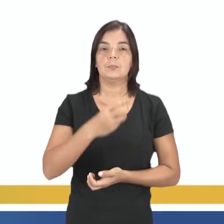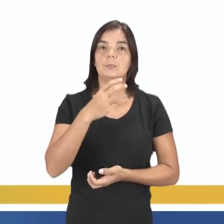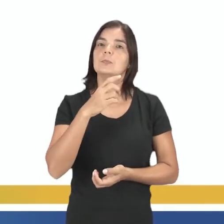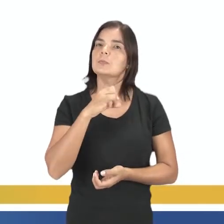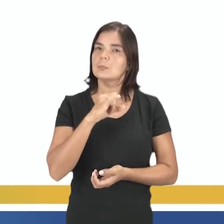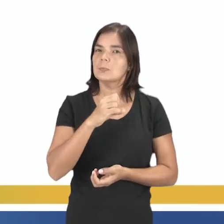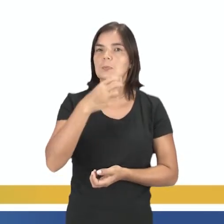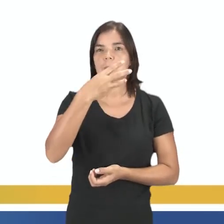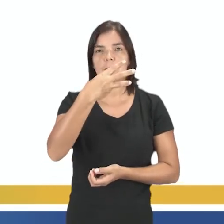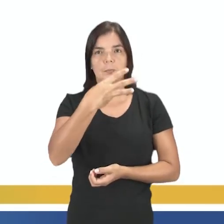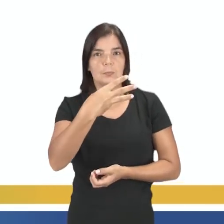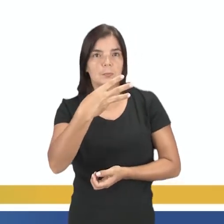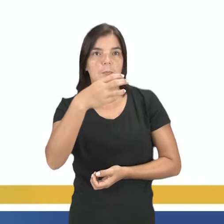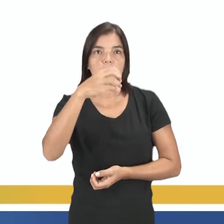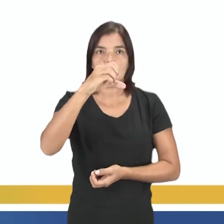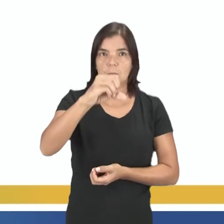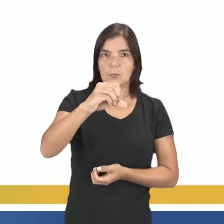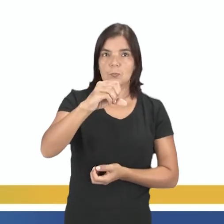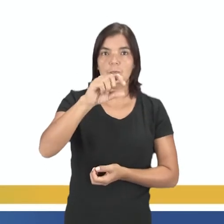se você dividiu